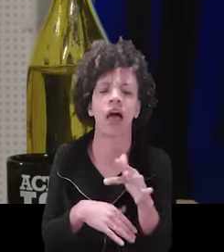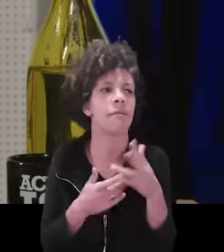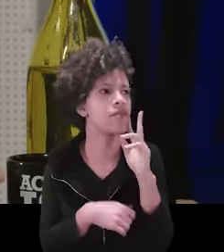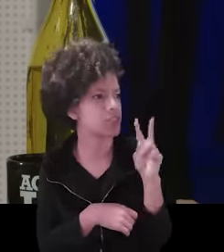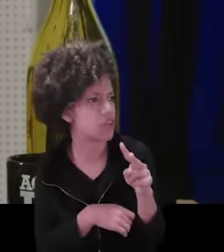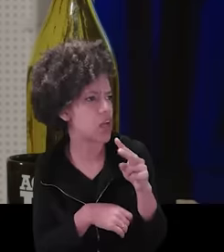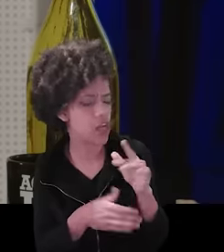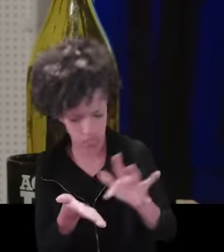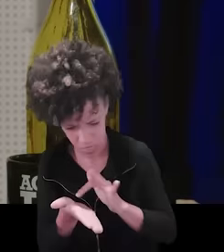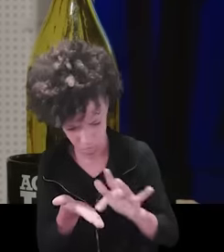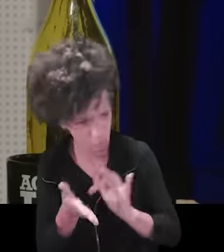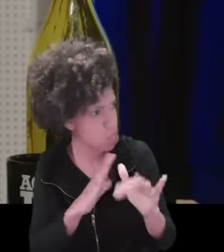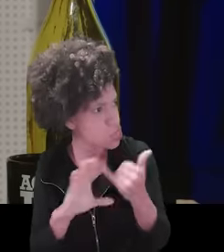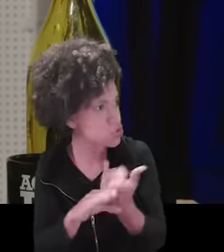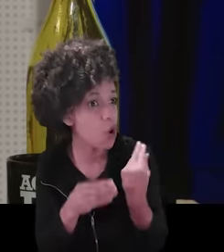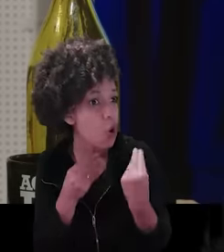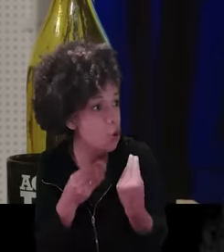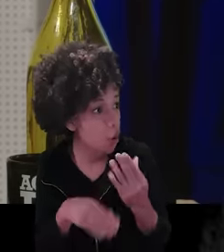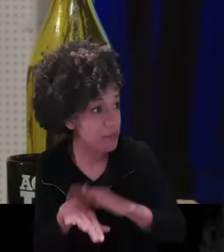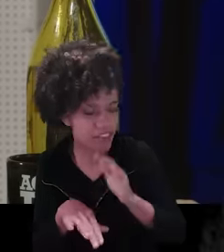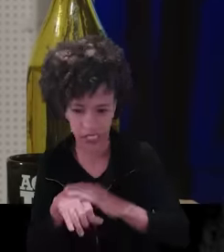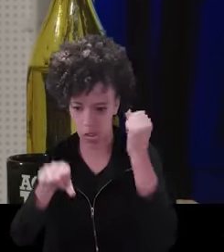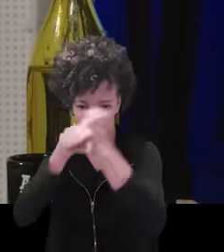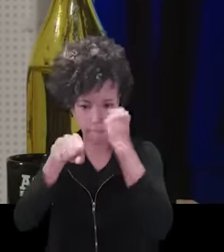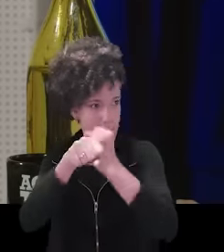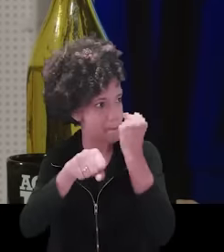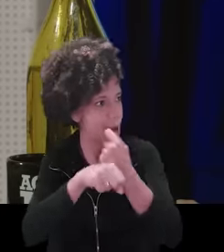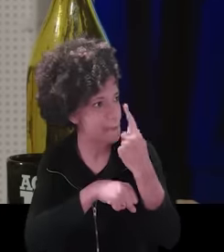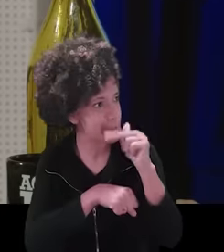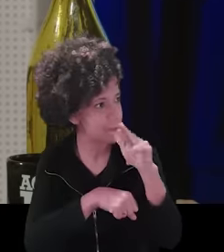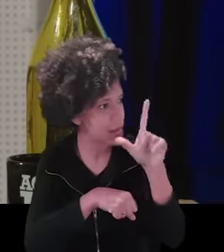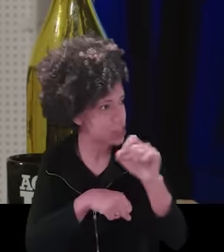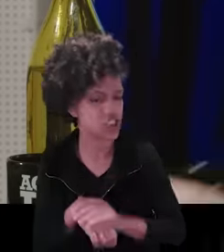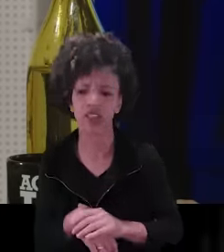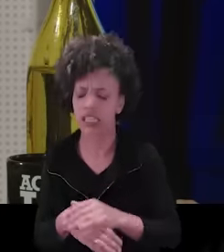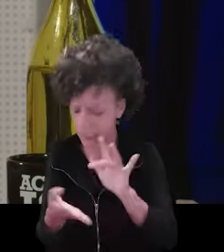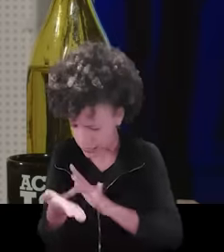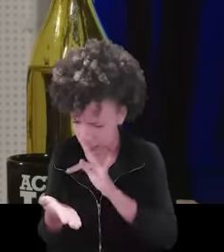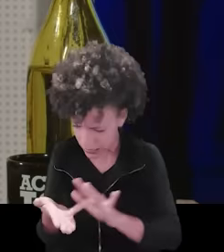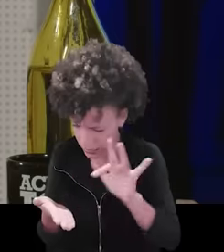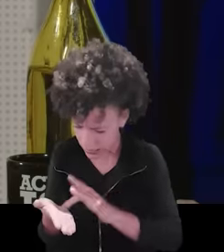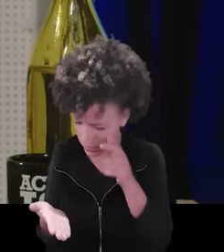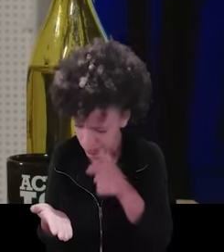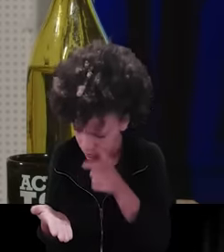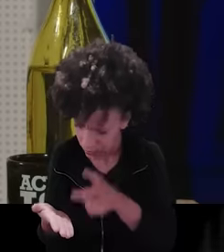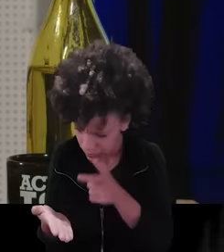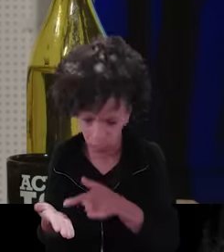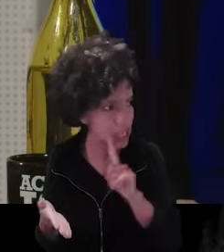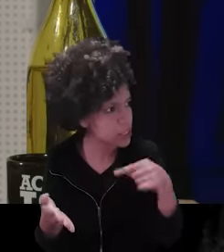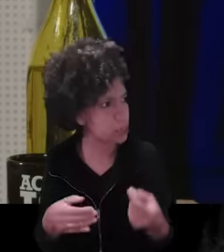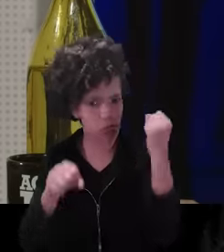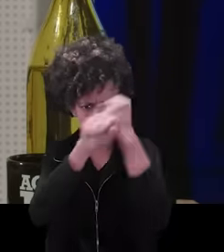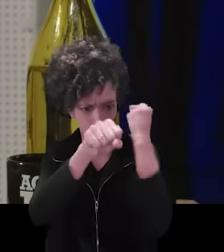faz ideia aí você vê lá no celular no YouTube como fazer uma parede e o cara fica lá ele faz a parede